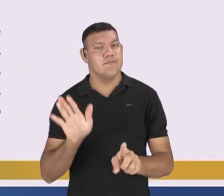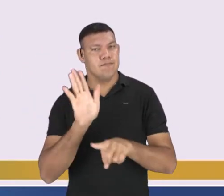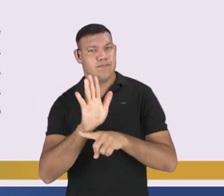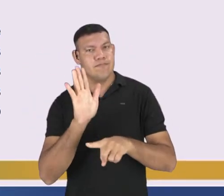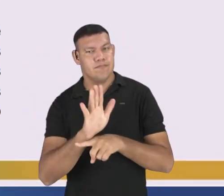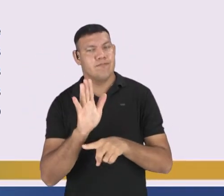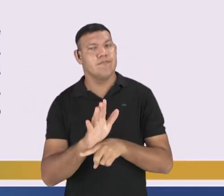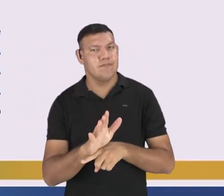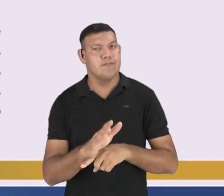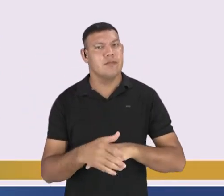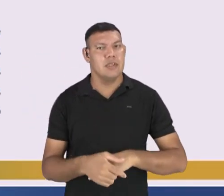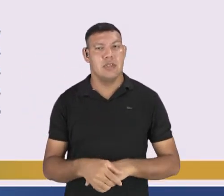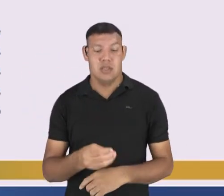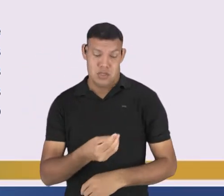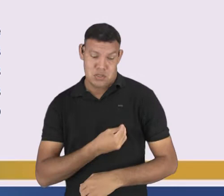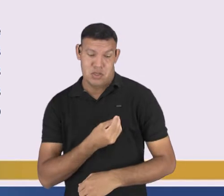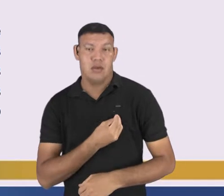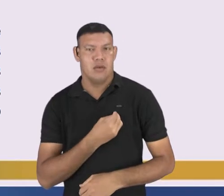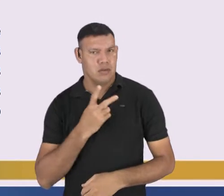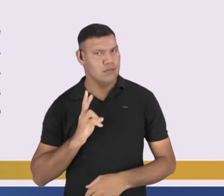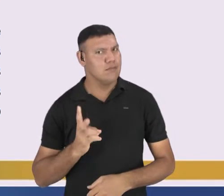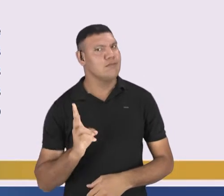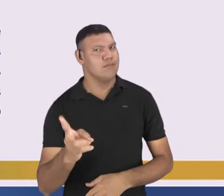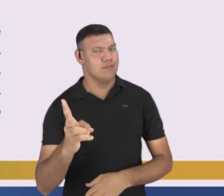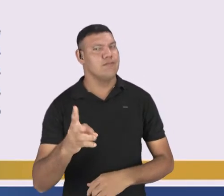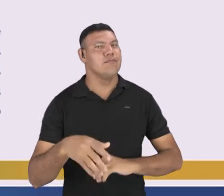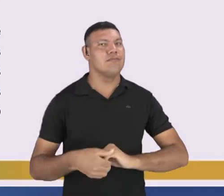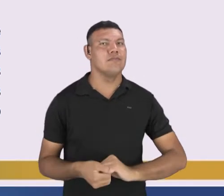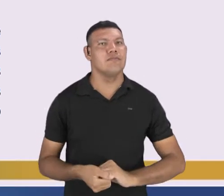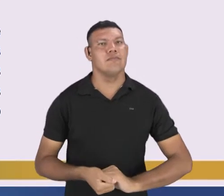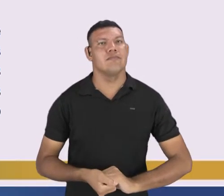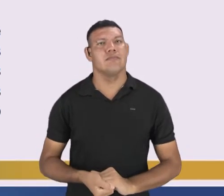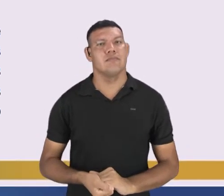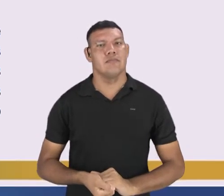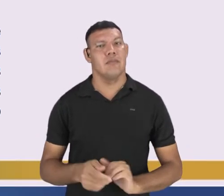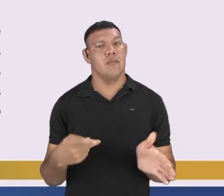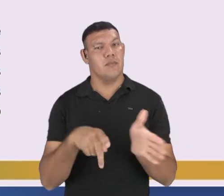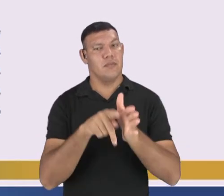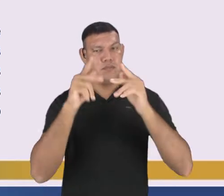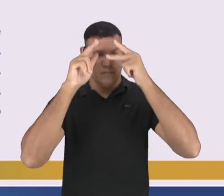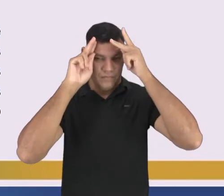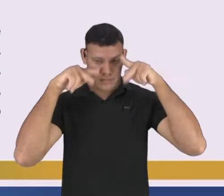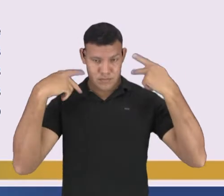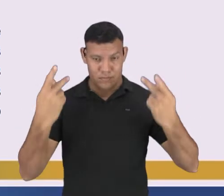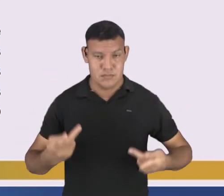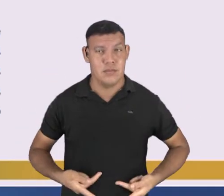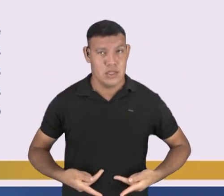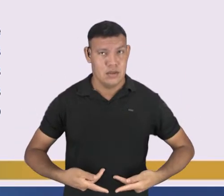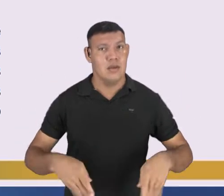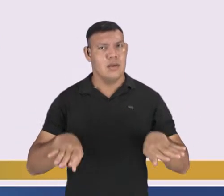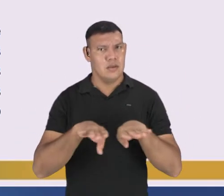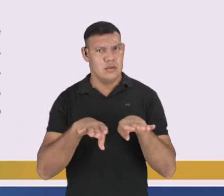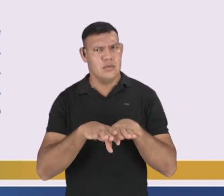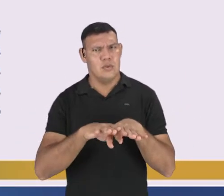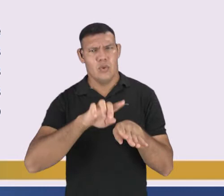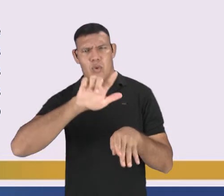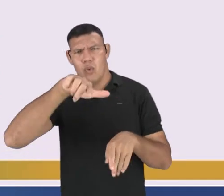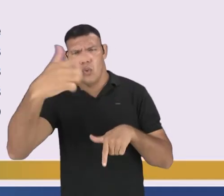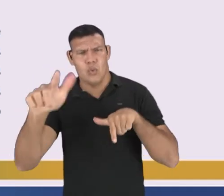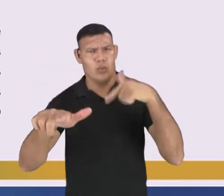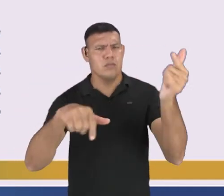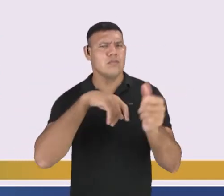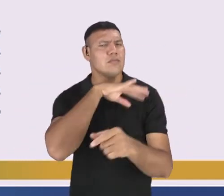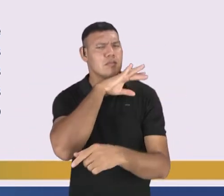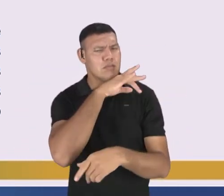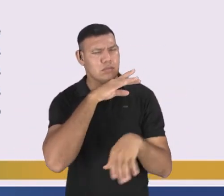nossa determinação de sobrevivência, né, ou seja, na determinação de sobrevivência dos humanos. E também, né, dos outros animais da Terra, porque